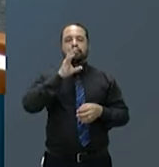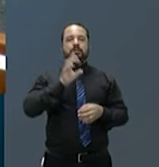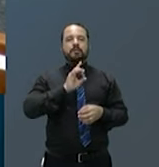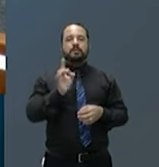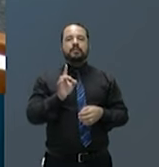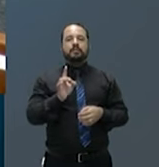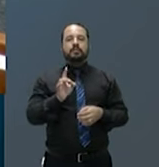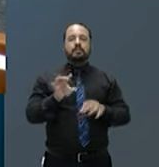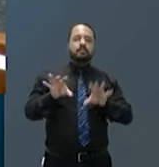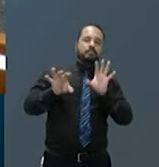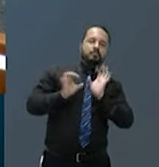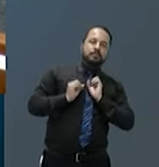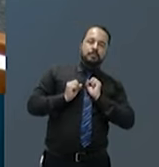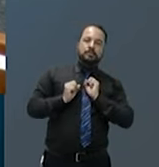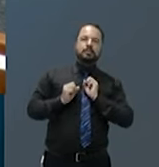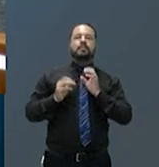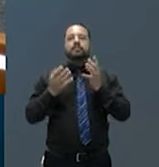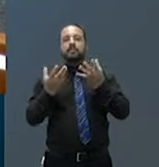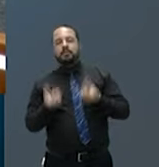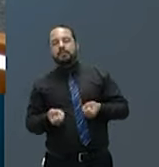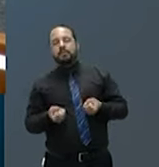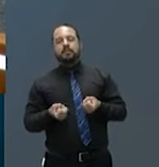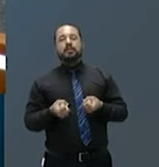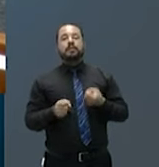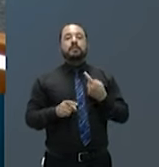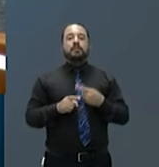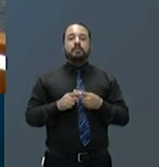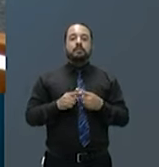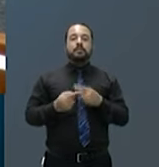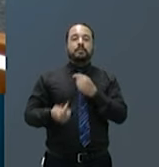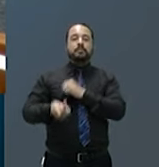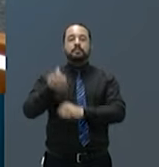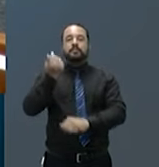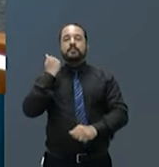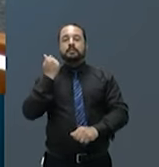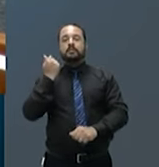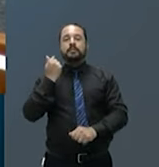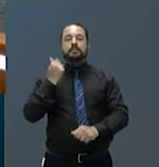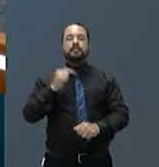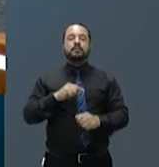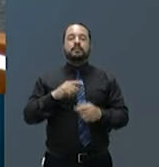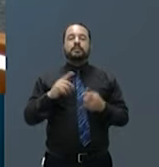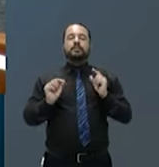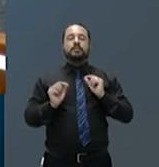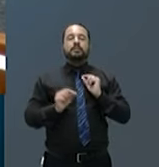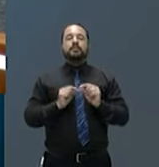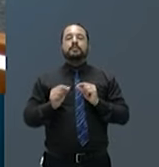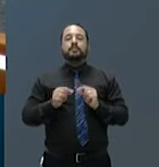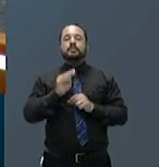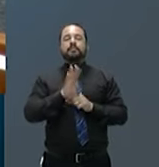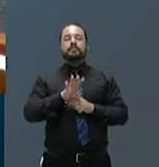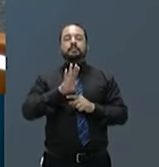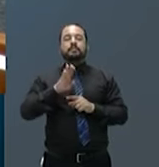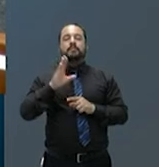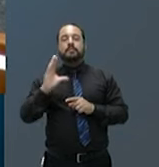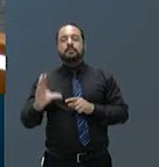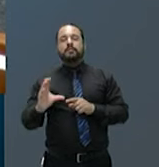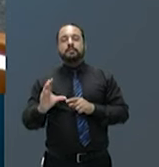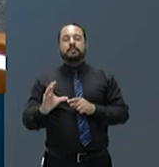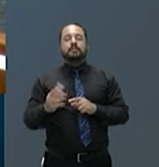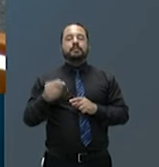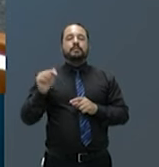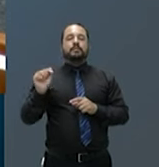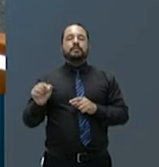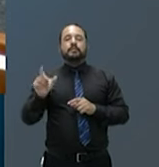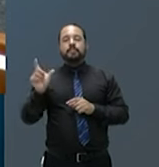ou improcedente, apenas por se tratar de precedente qualificado. A BPC reconhece que é ônus do agravante fazer a sua